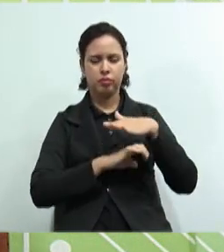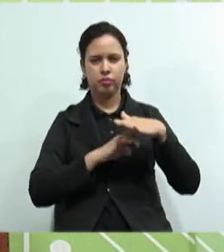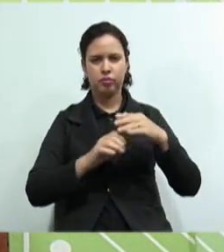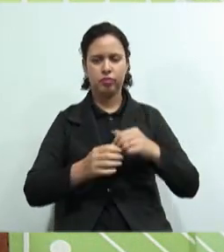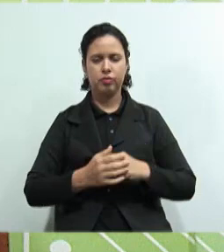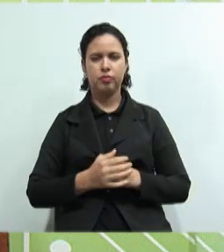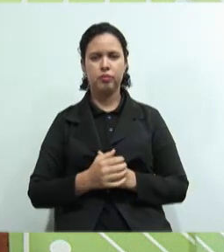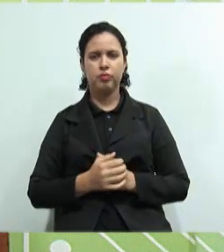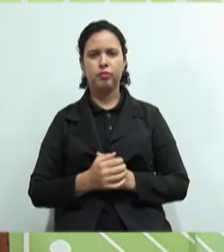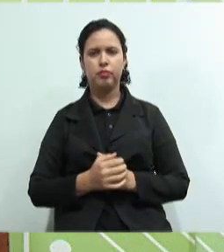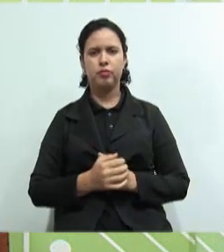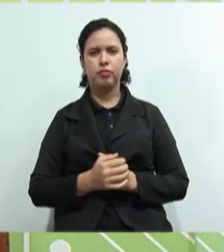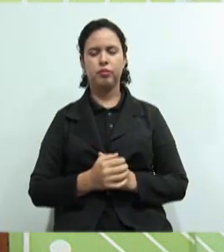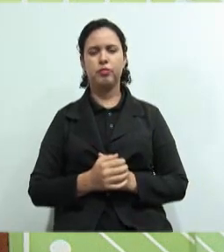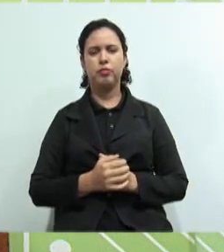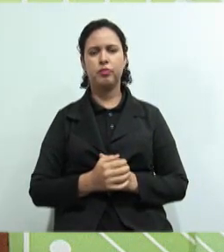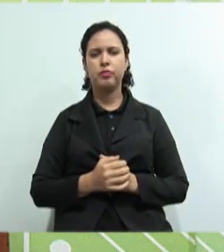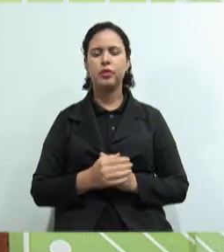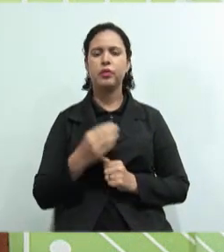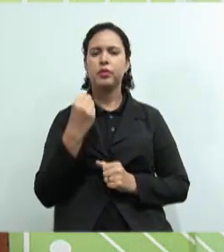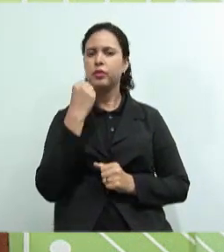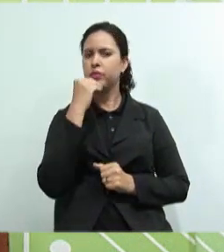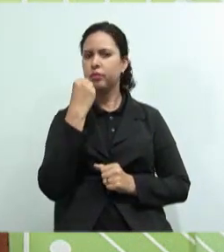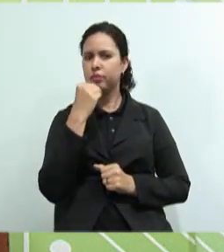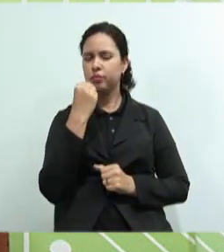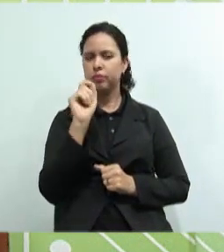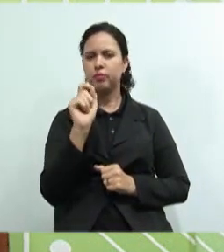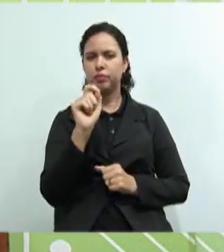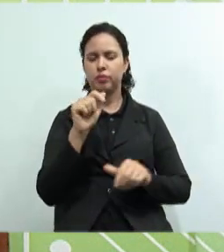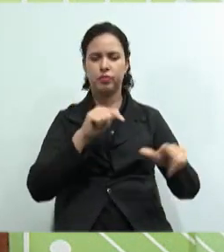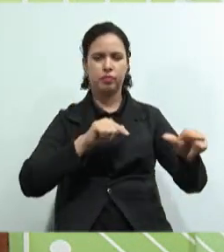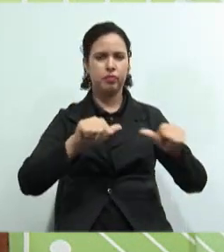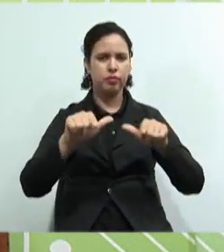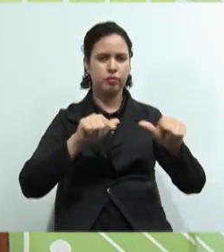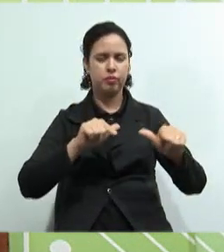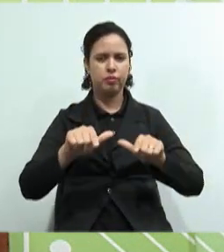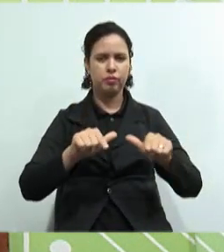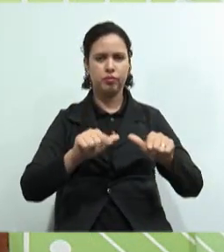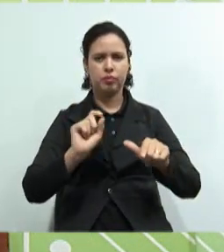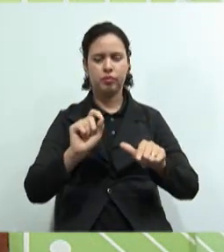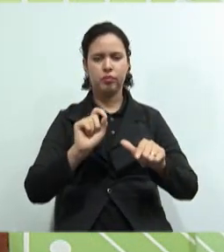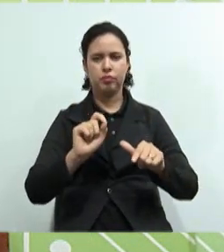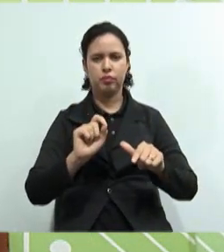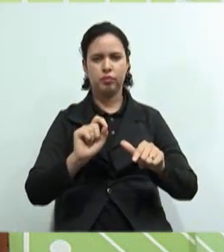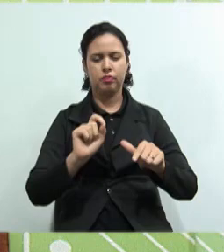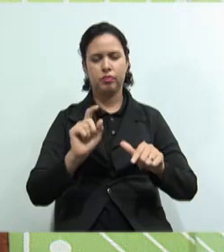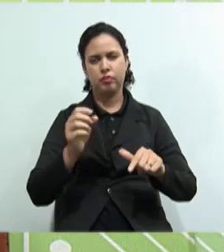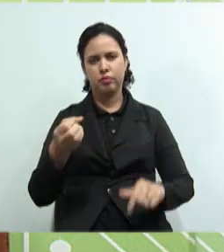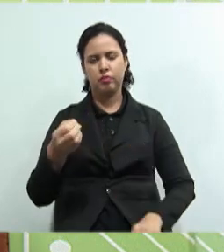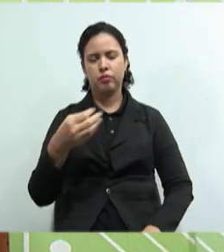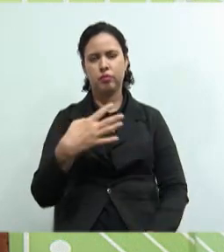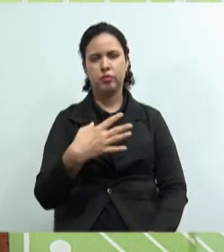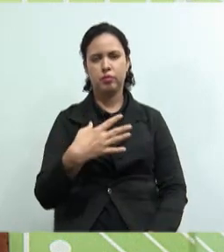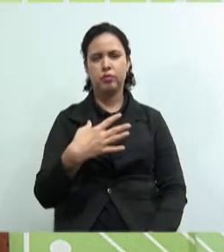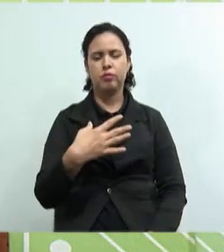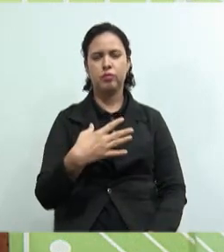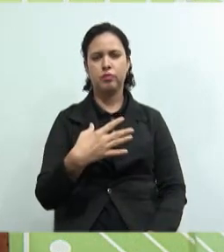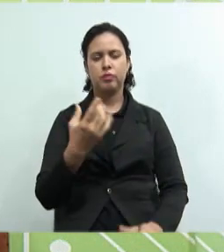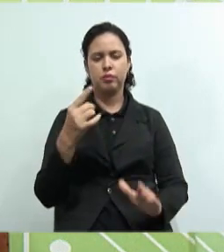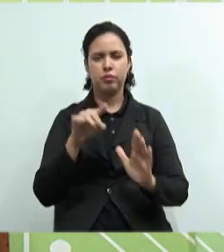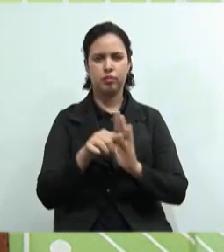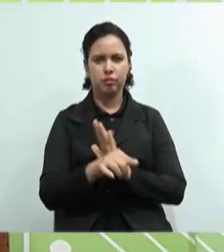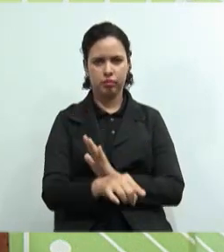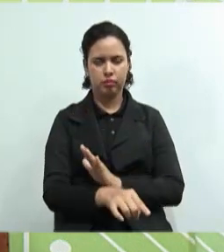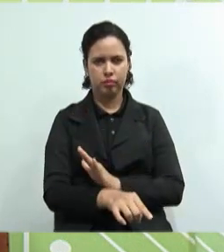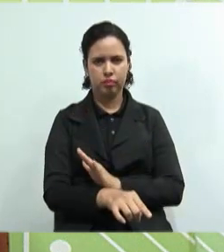empresas. No cooperativismo a gente tem a oportunidade de trabalhar essa questão, que é uma tendência muito moderna também, e que tem se aprofundado